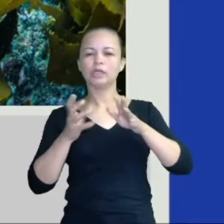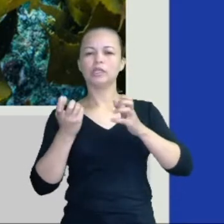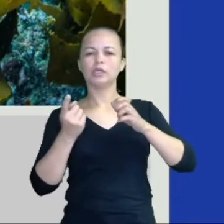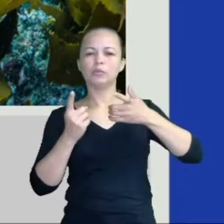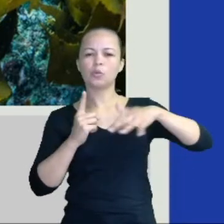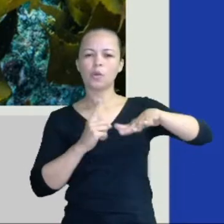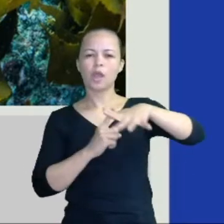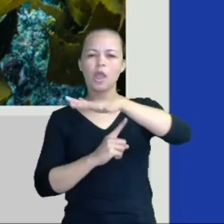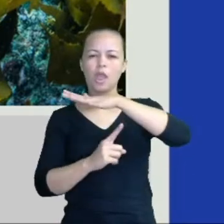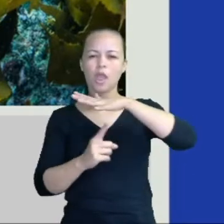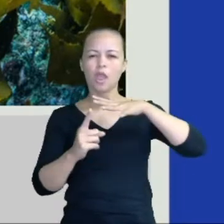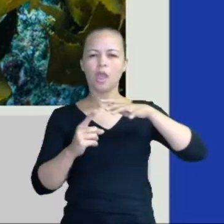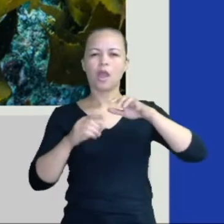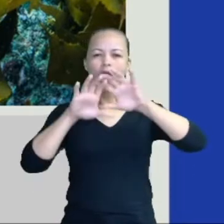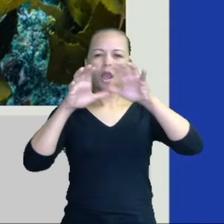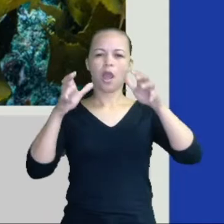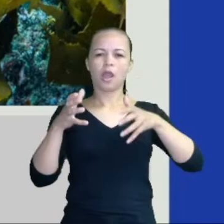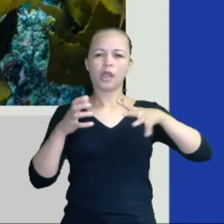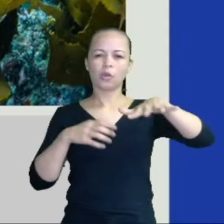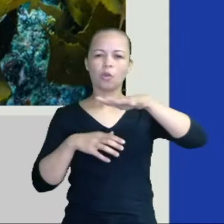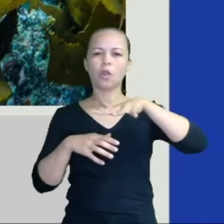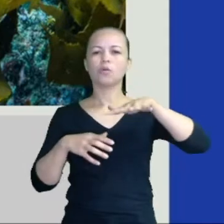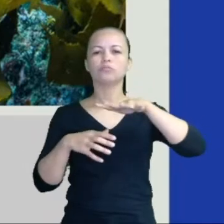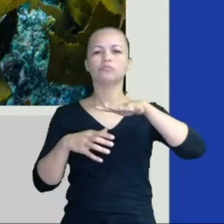ecológico. Alguns estudos